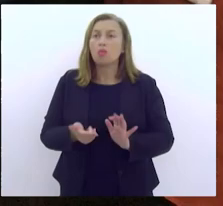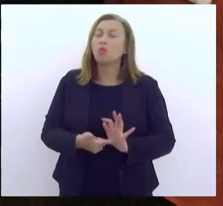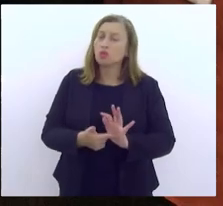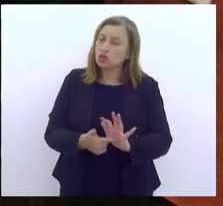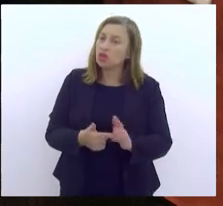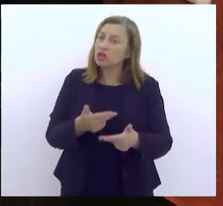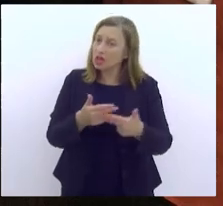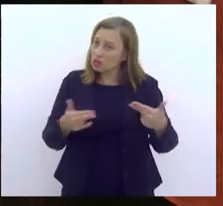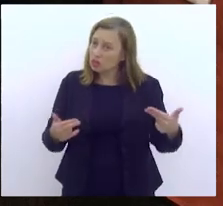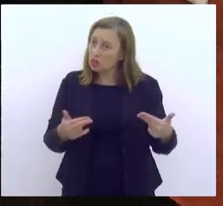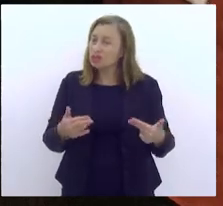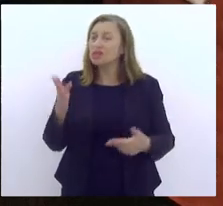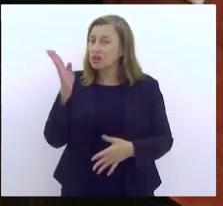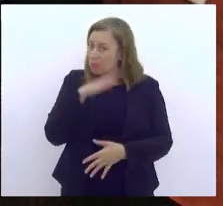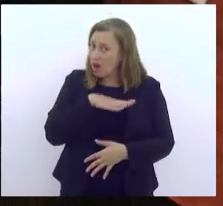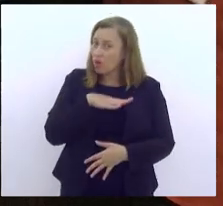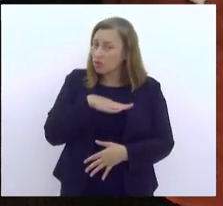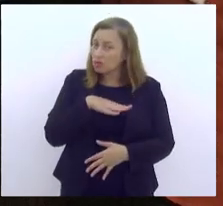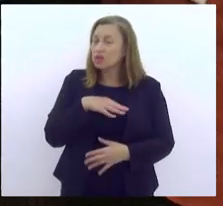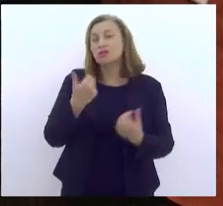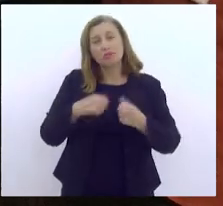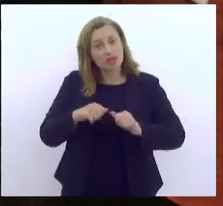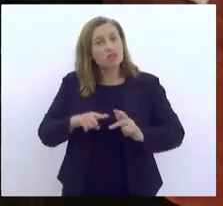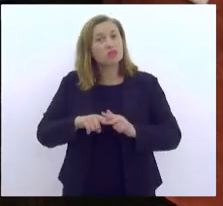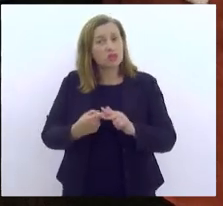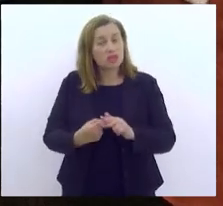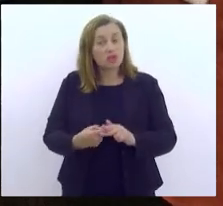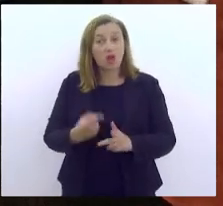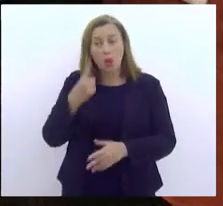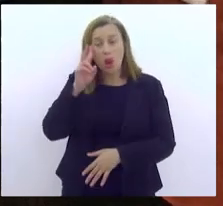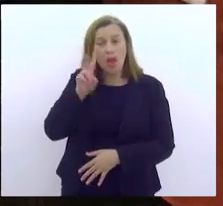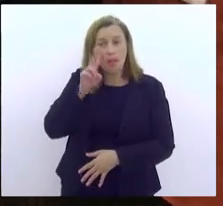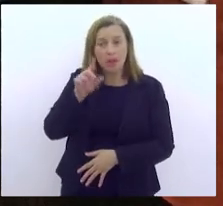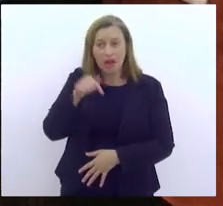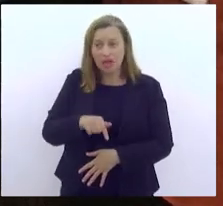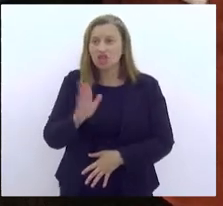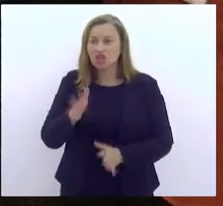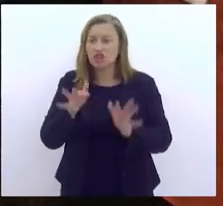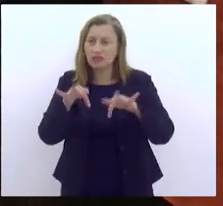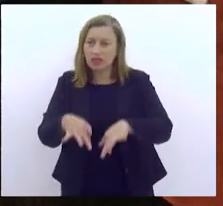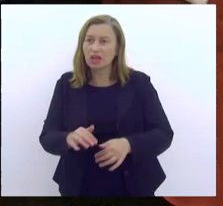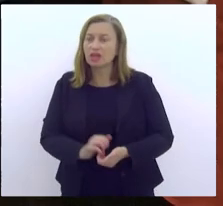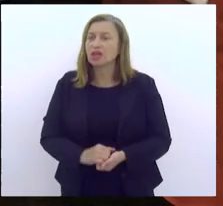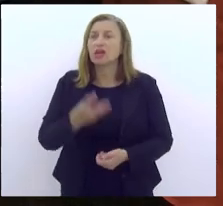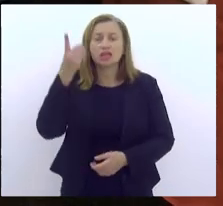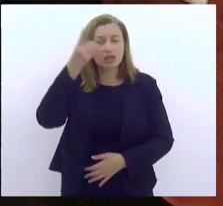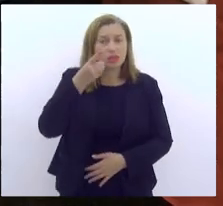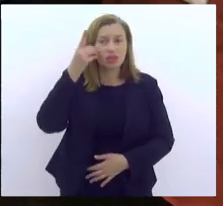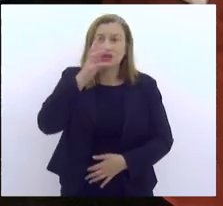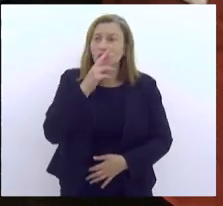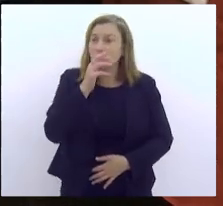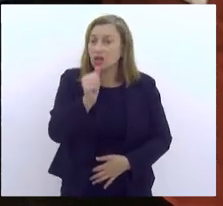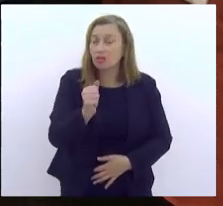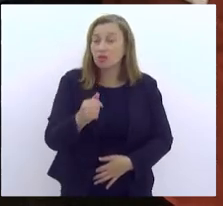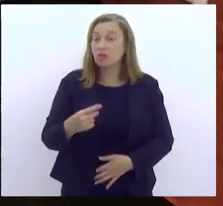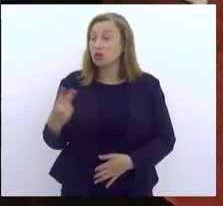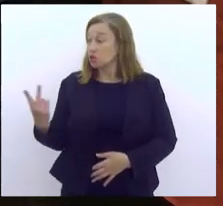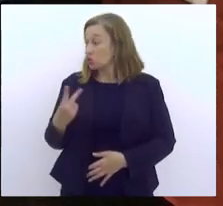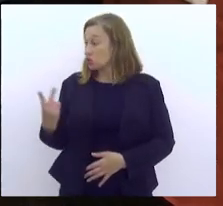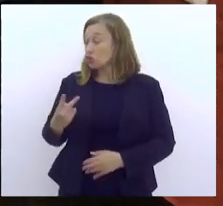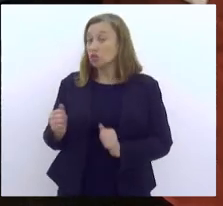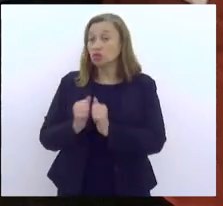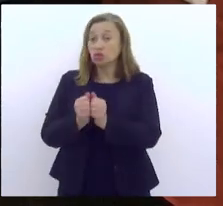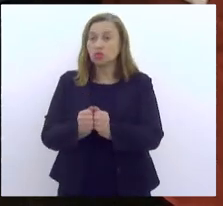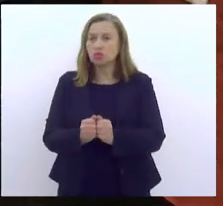que as coisas vão mal, e vão muito mal. Eu quero lembrar aqui, já vou encerrar, deputado Rodrigo Amorim, nós fizemos uma